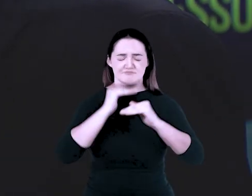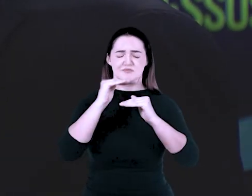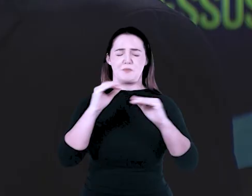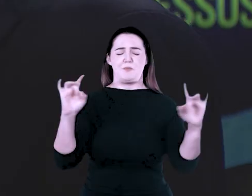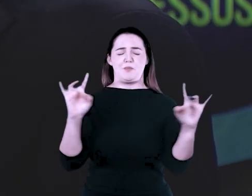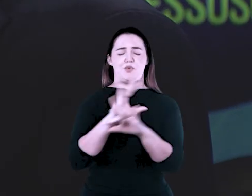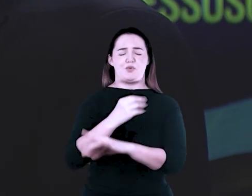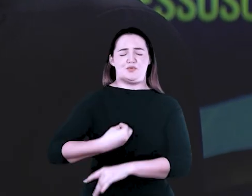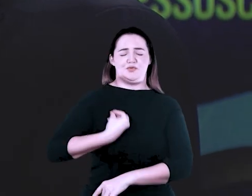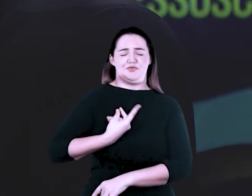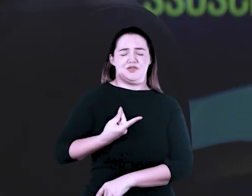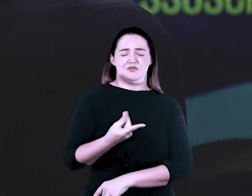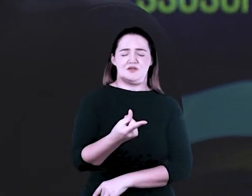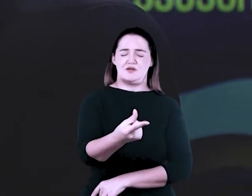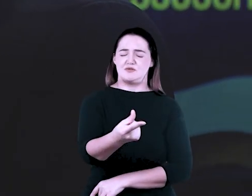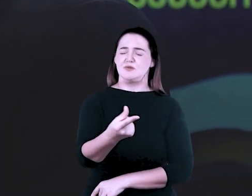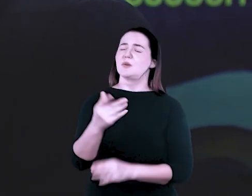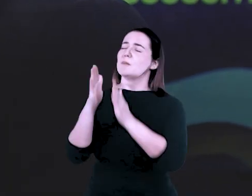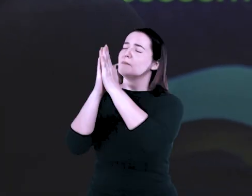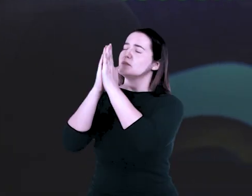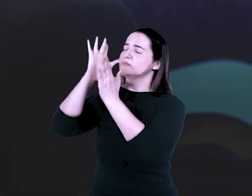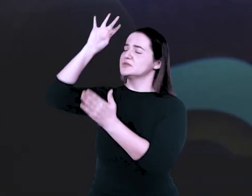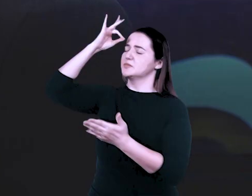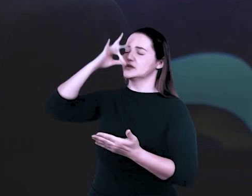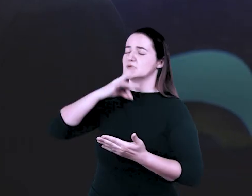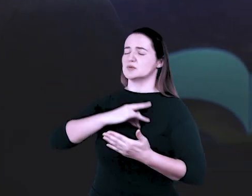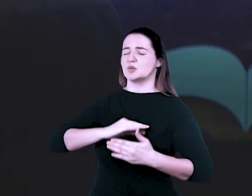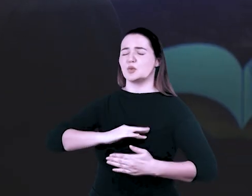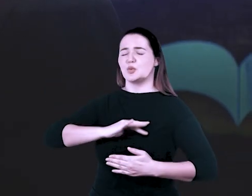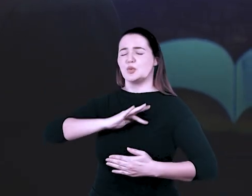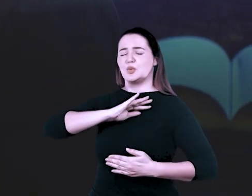Senhor, preencha o nosso coração com a Tua presença,